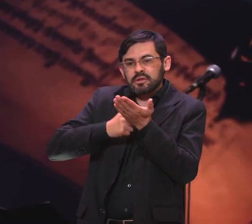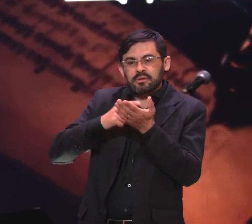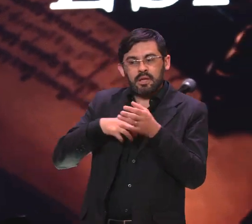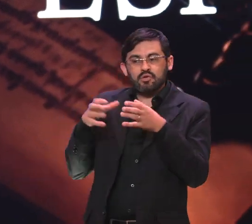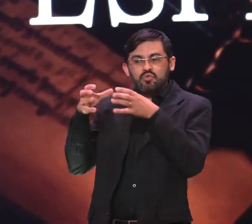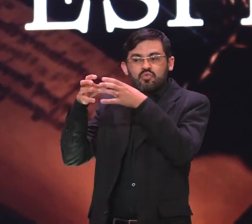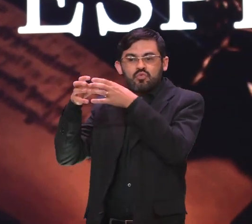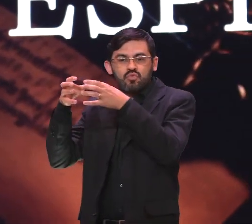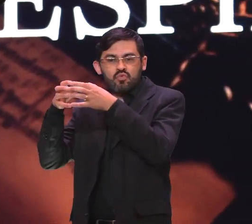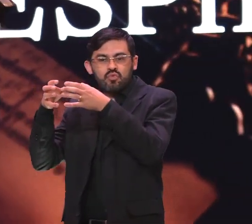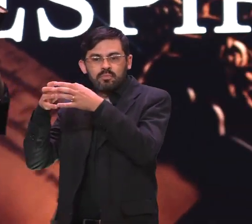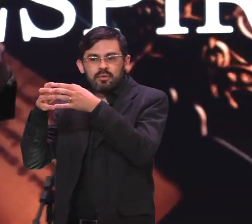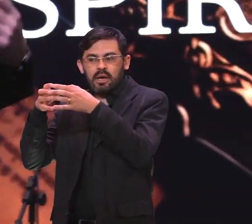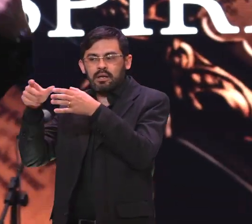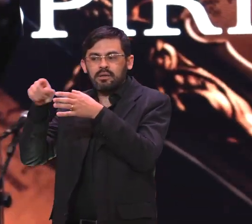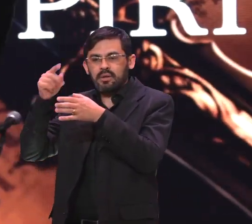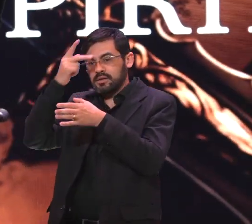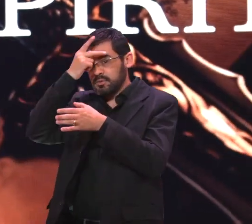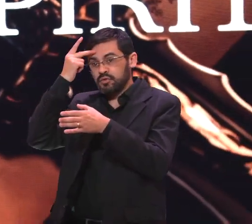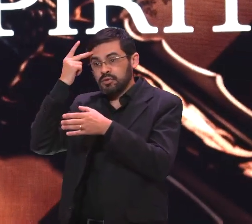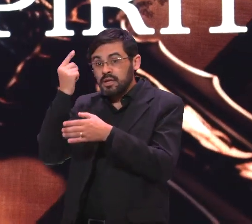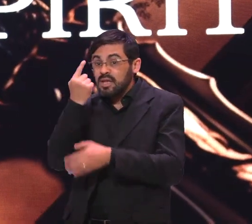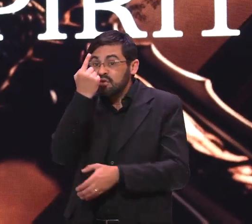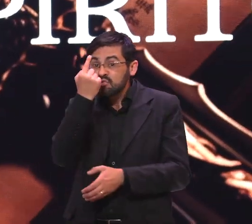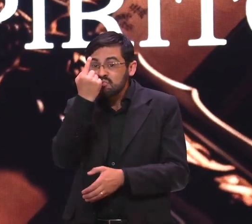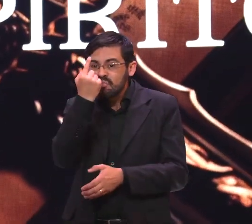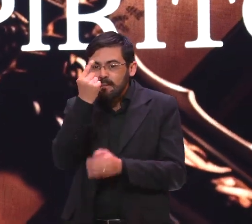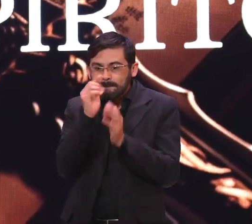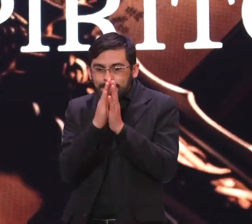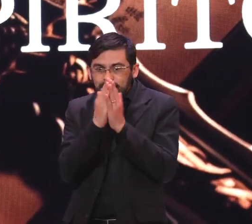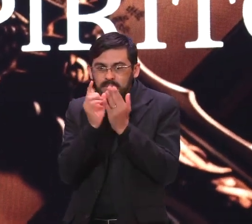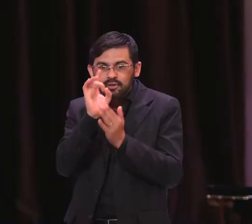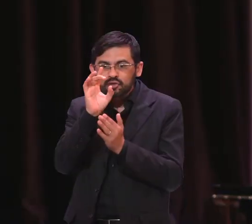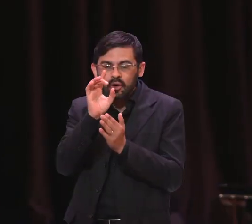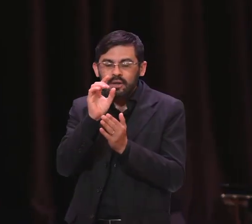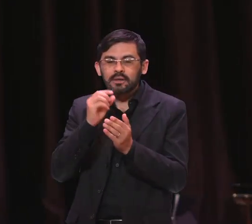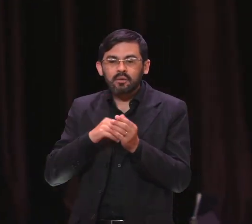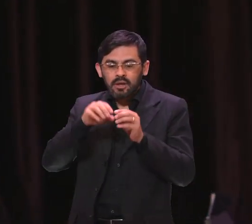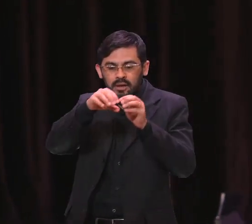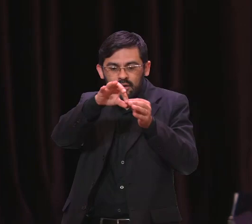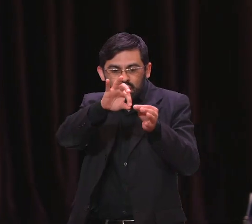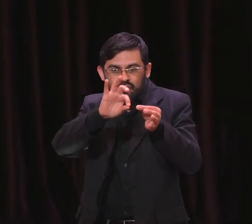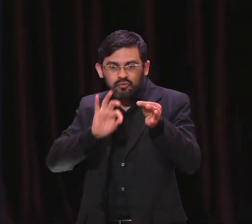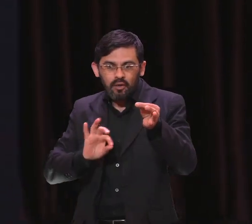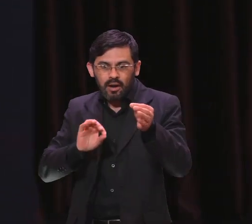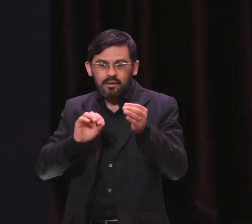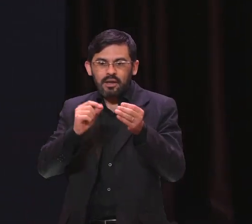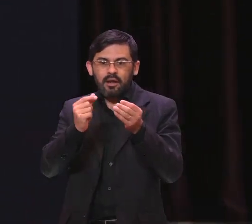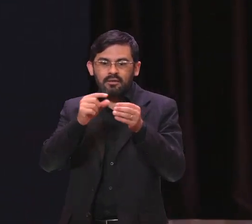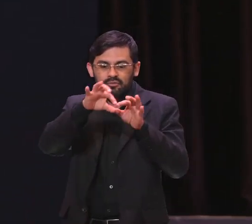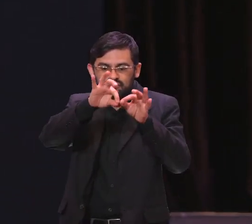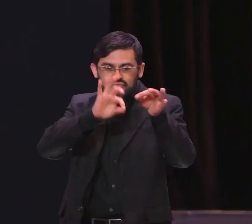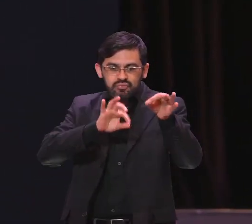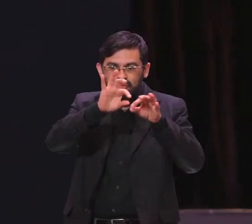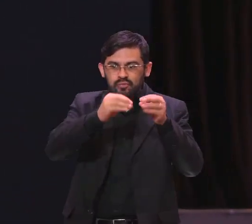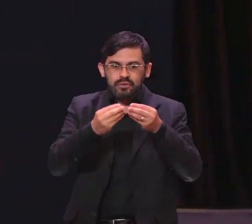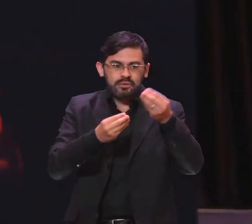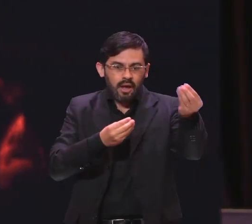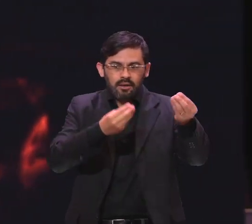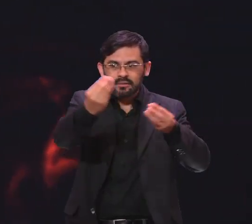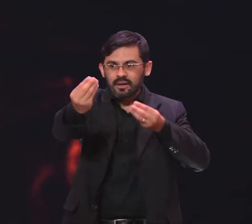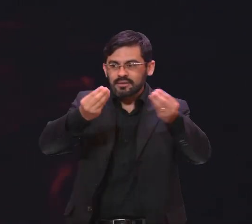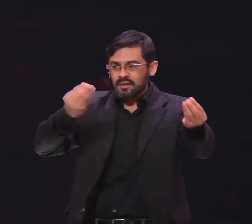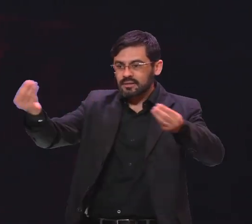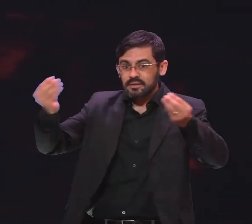aldeias, as pessoas têm apenas uma Bíblia. Então eles rasgam as páginas, distribuem para